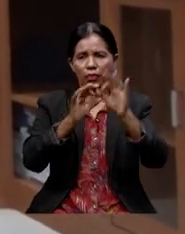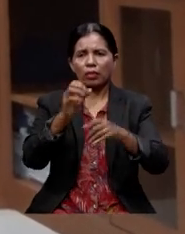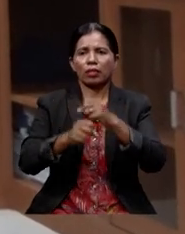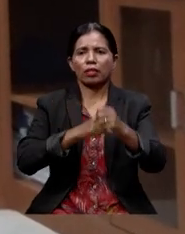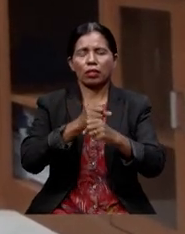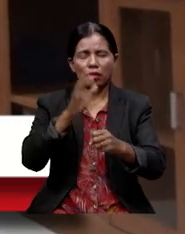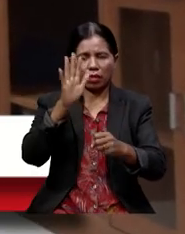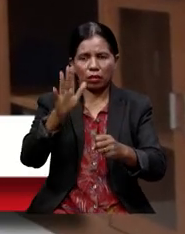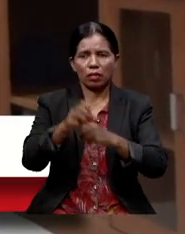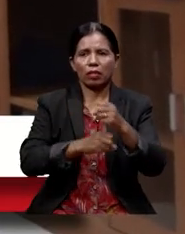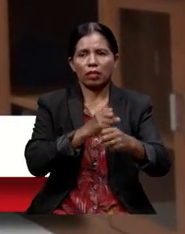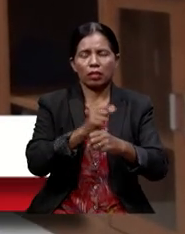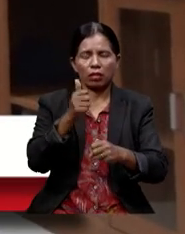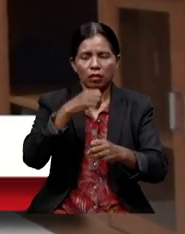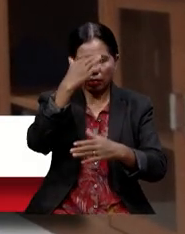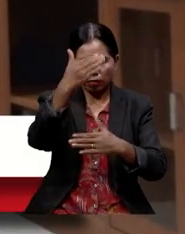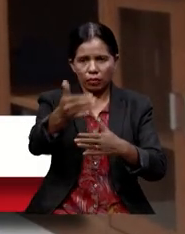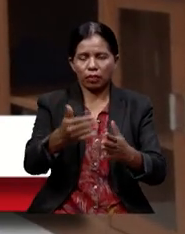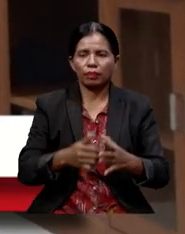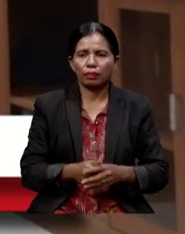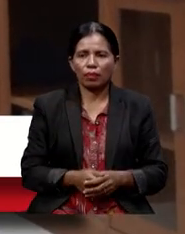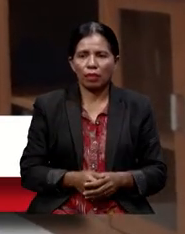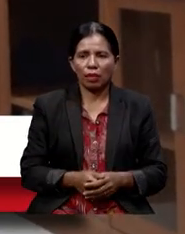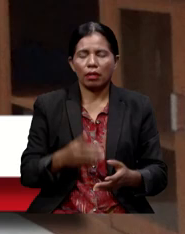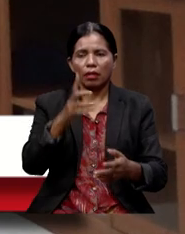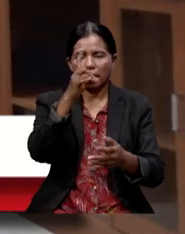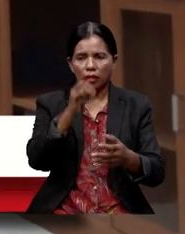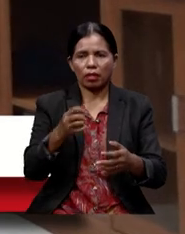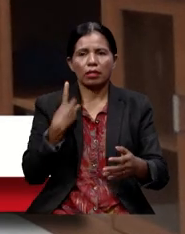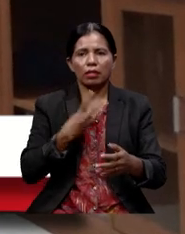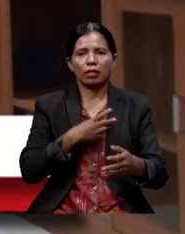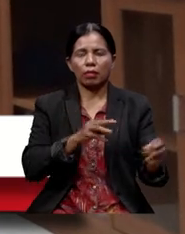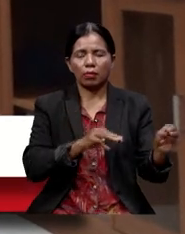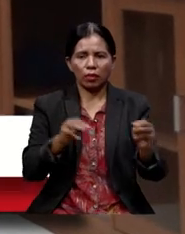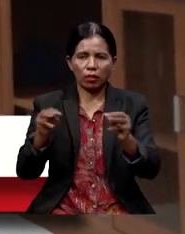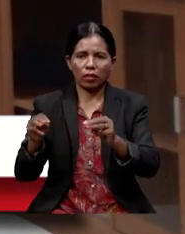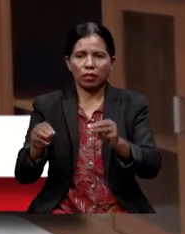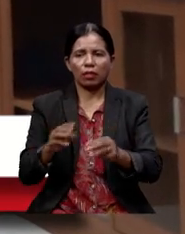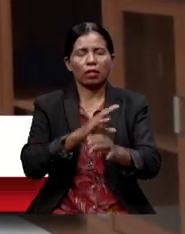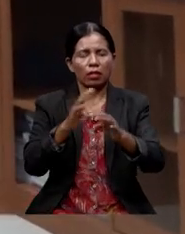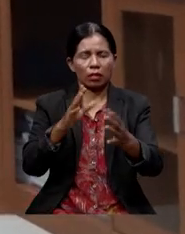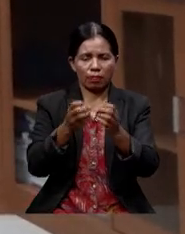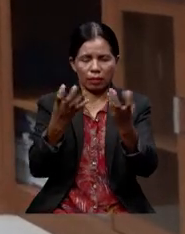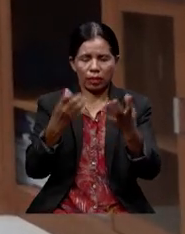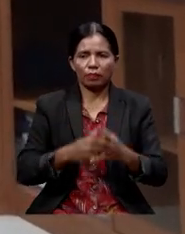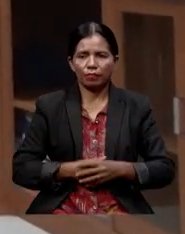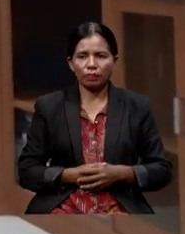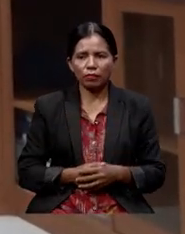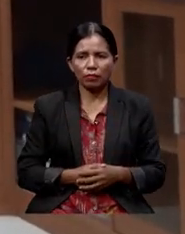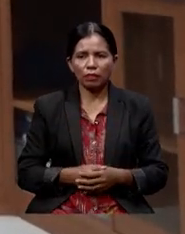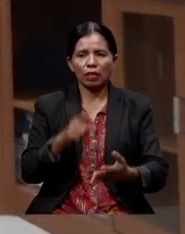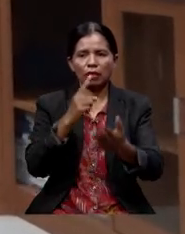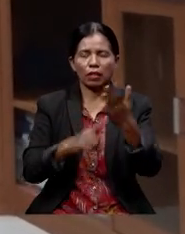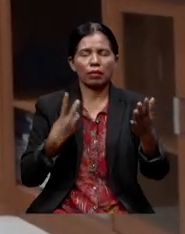Lima, a Tina Sano do Maioim, né dili né ita si vele bocan la dia tráfico makas tau saira